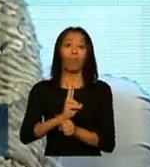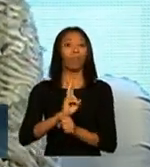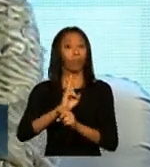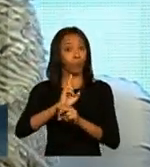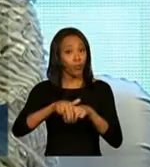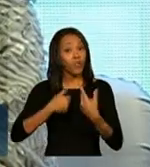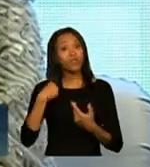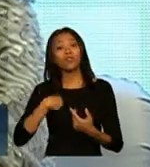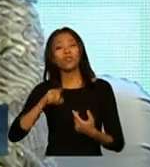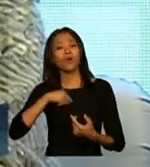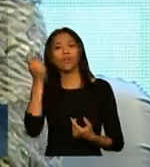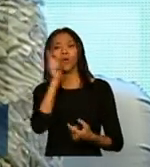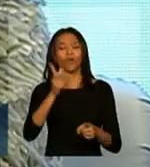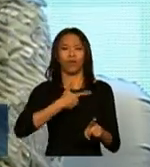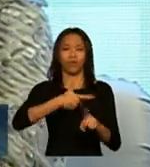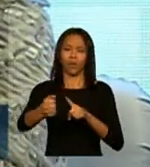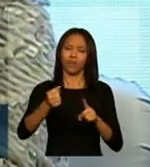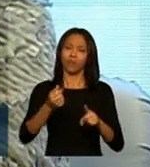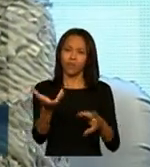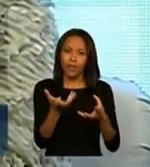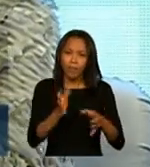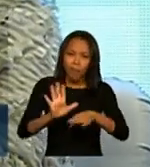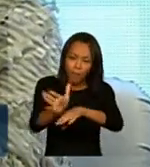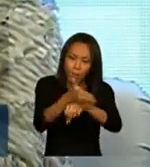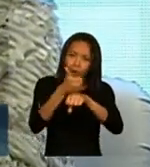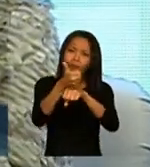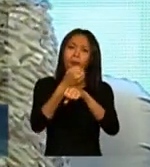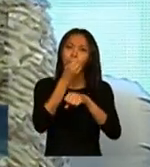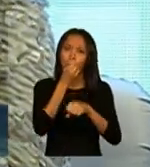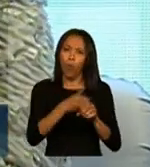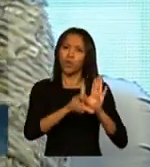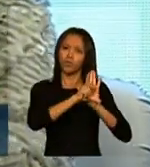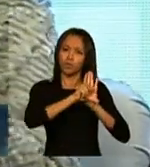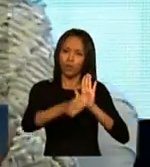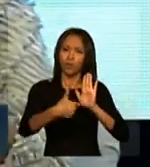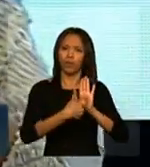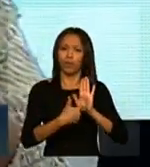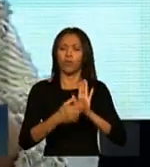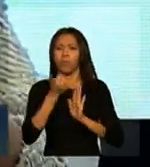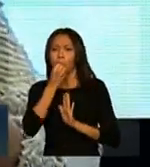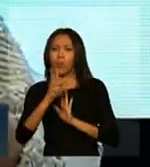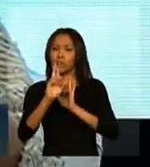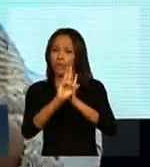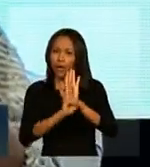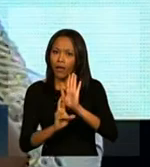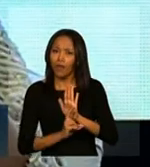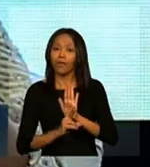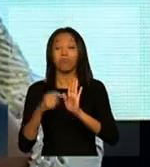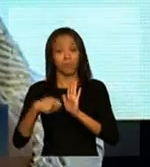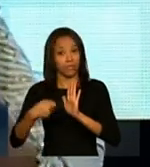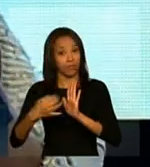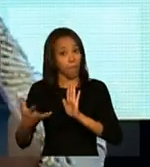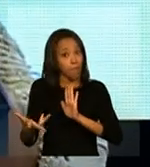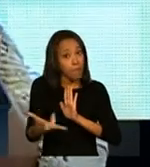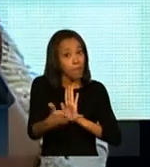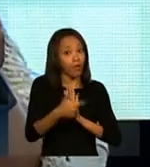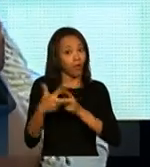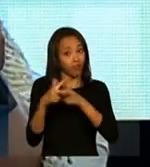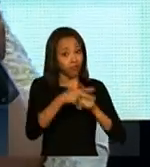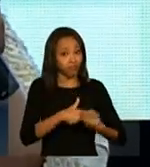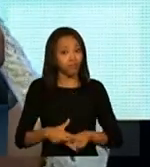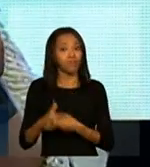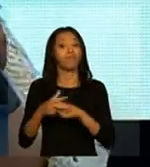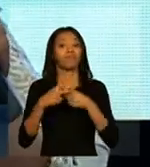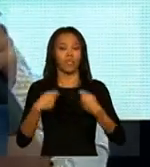nós queremos nos esforçar, melhorar, nós temos boa legislação, nós temos bons regulamentos, tem que ser melhorados mais ainda, tem que ser